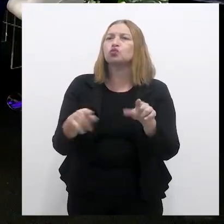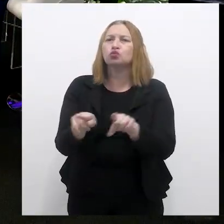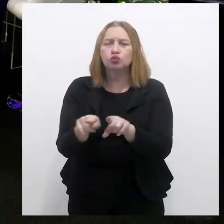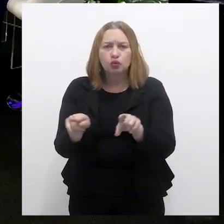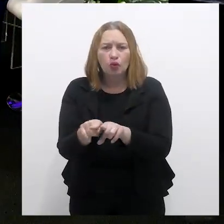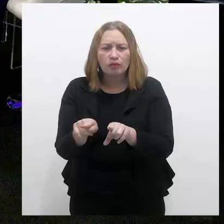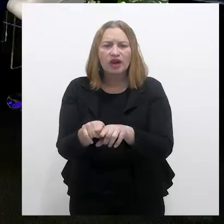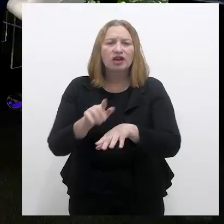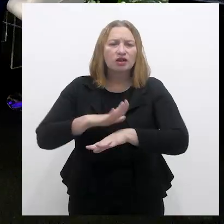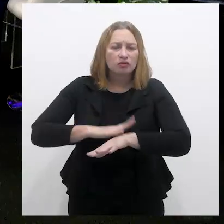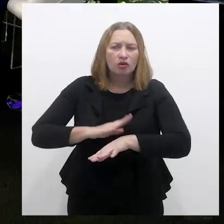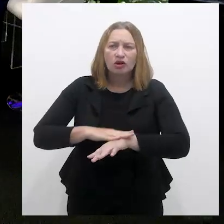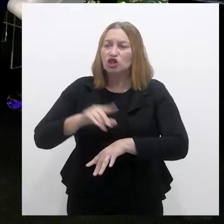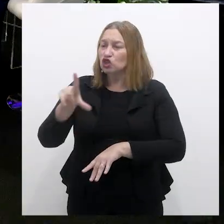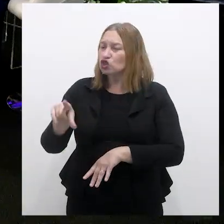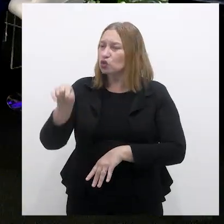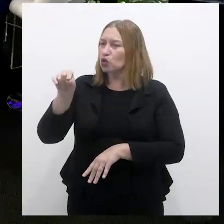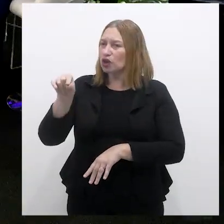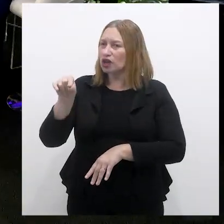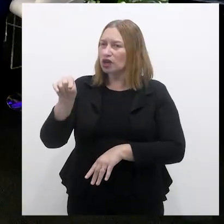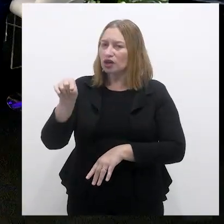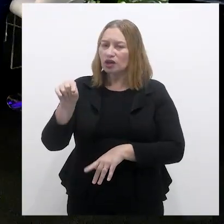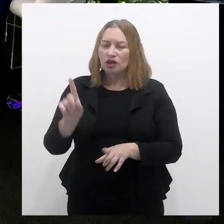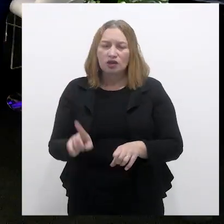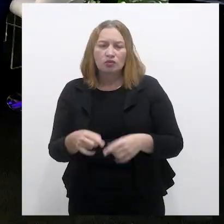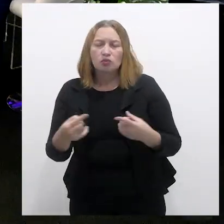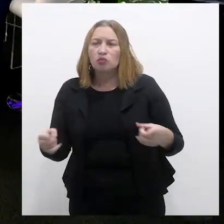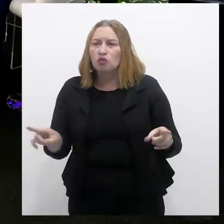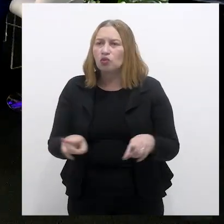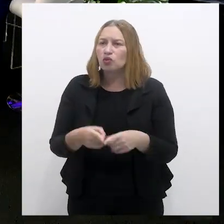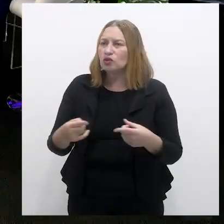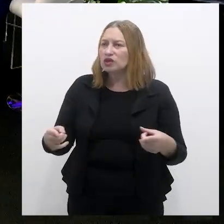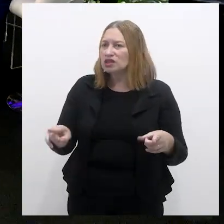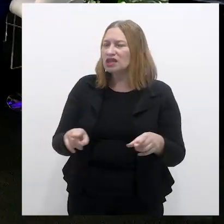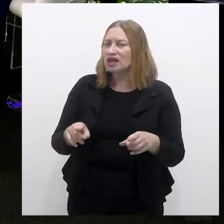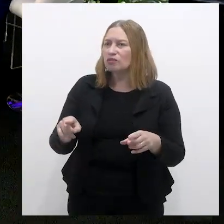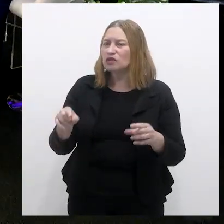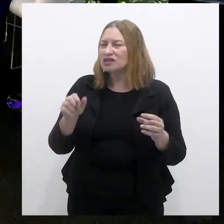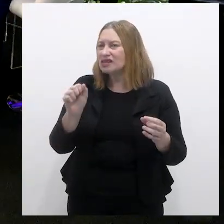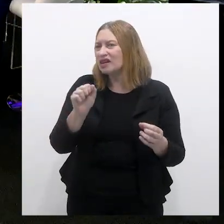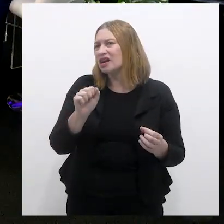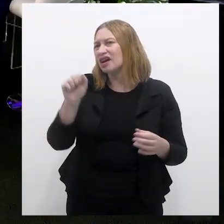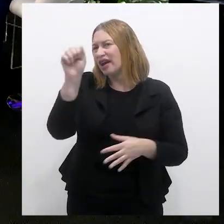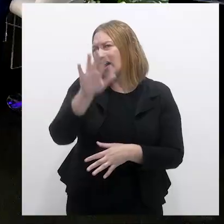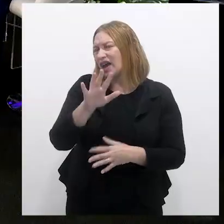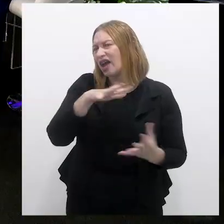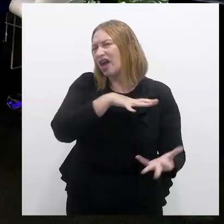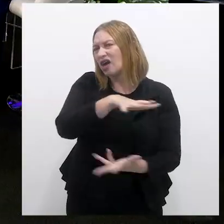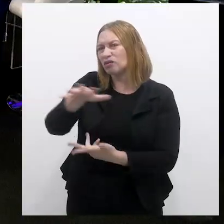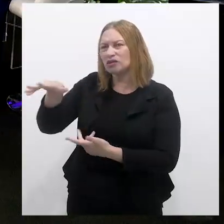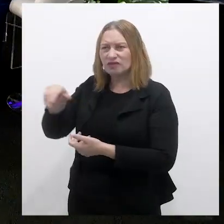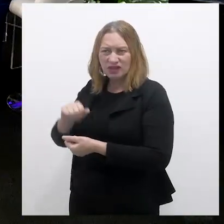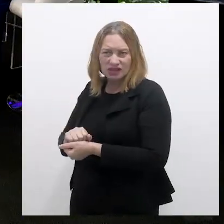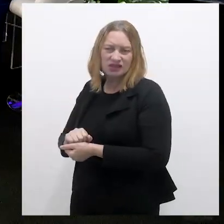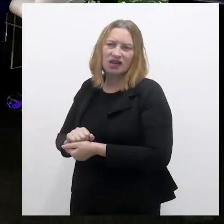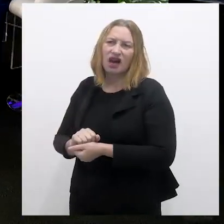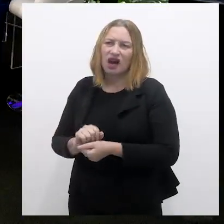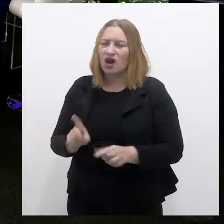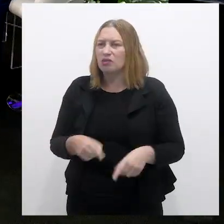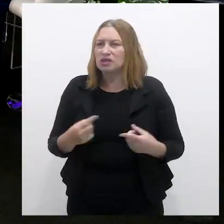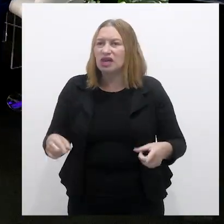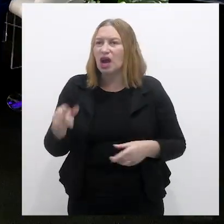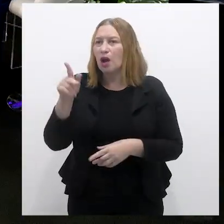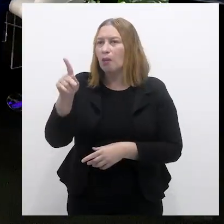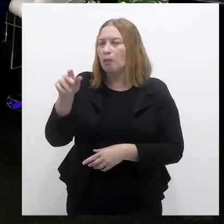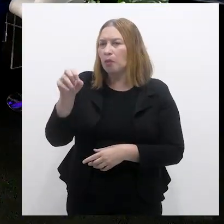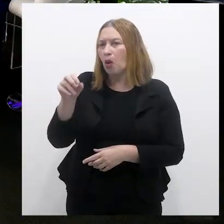estudo também, escolher um Sim, repertório, né? também. Dos mais variados. E a música é absolutamente universal. Vamos parar com certeza. rótulos, né? Sim.